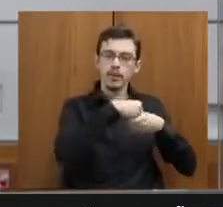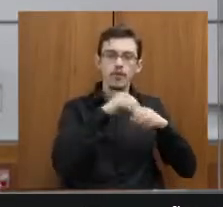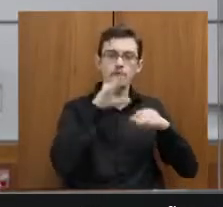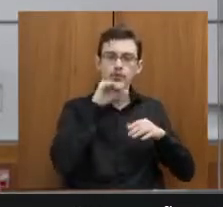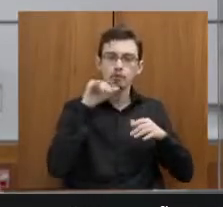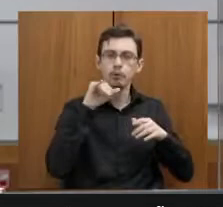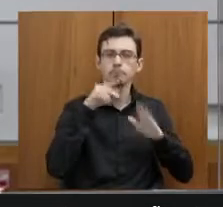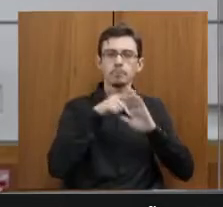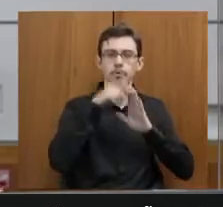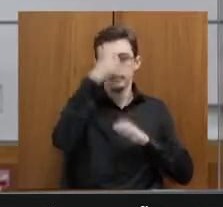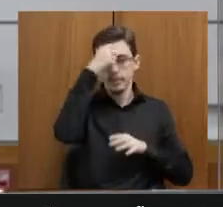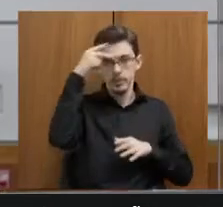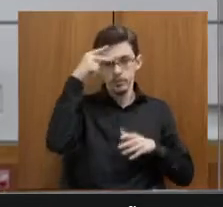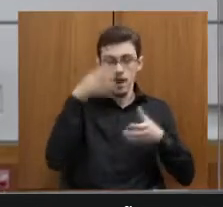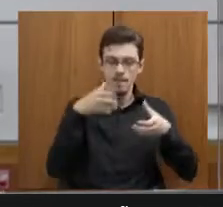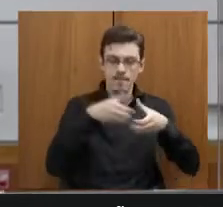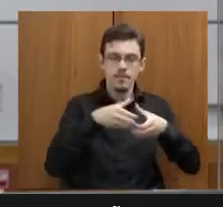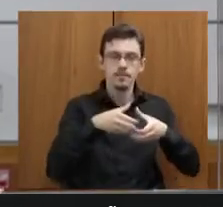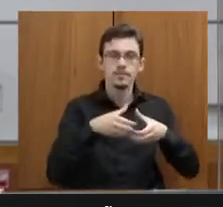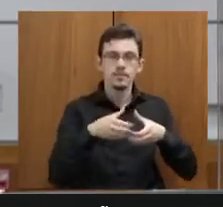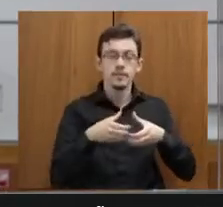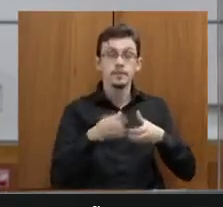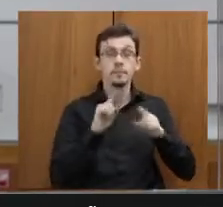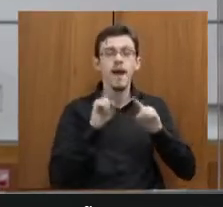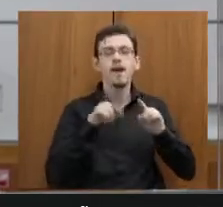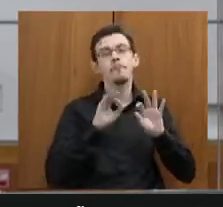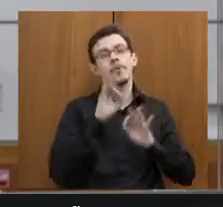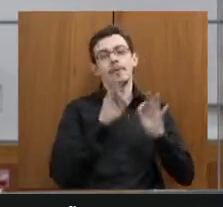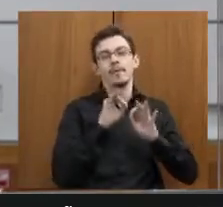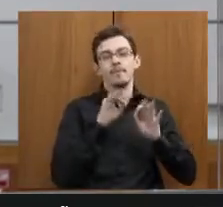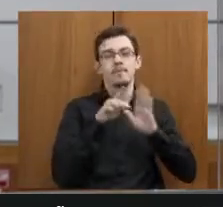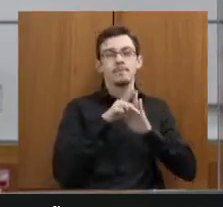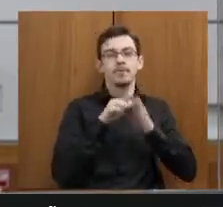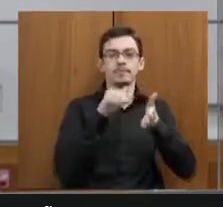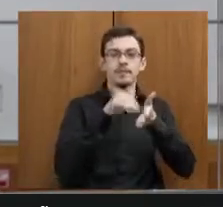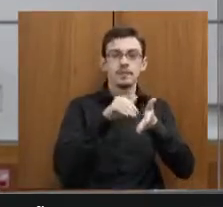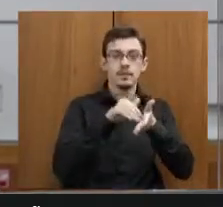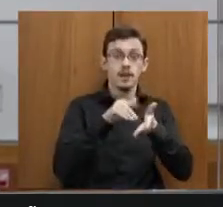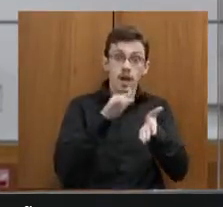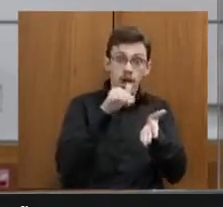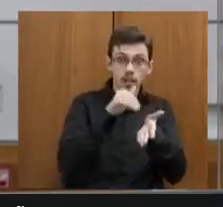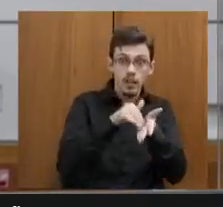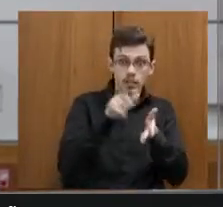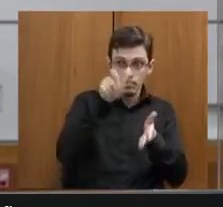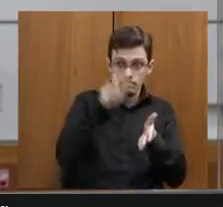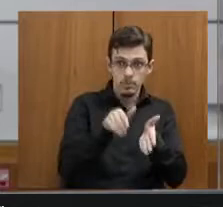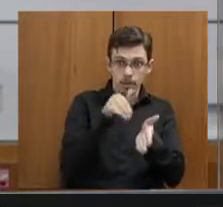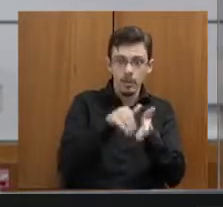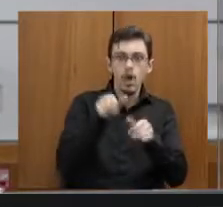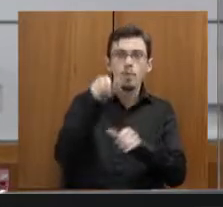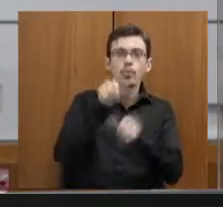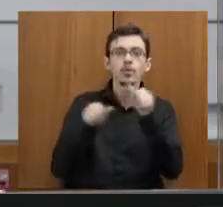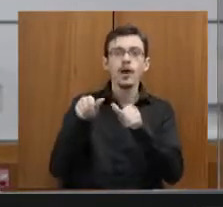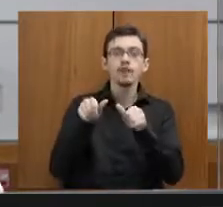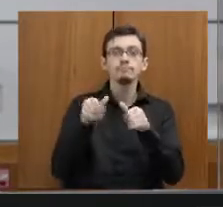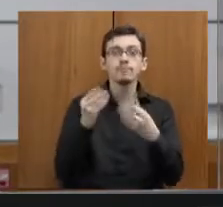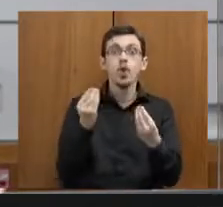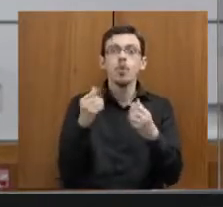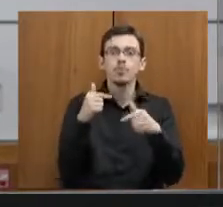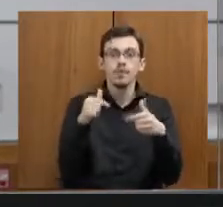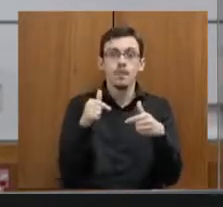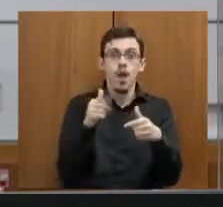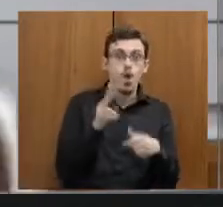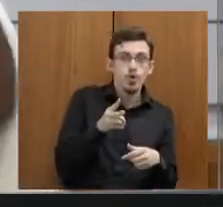onde só que a rede gente ela é um programa daquela secretaria né E aí se você quer dar o sabe como é que fica aí a doutora Soraia